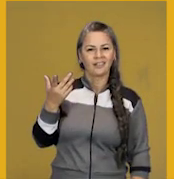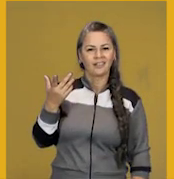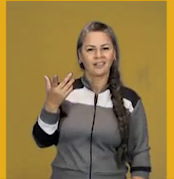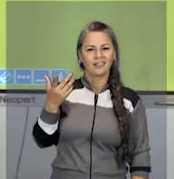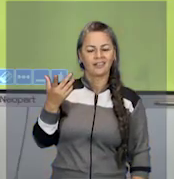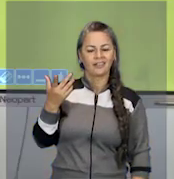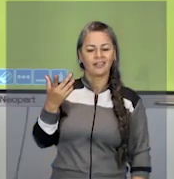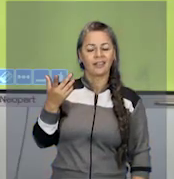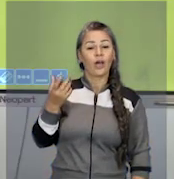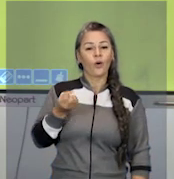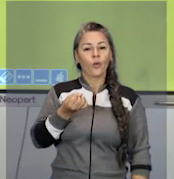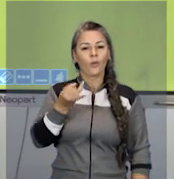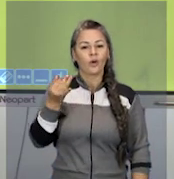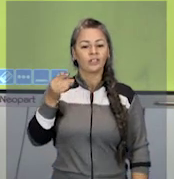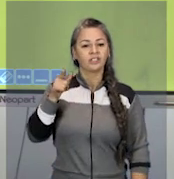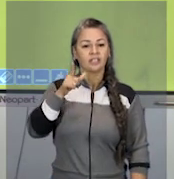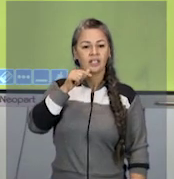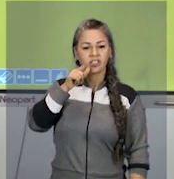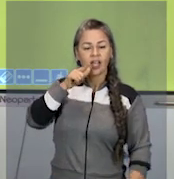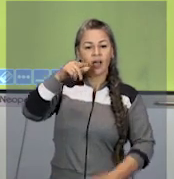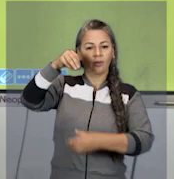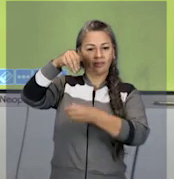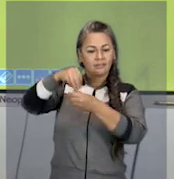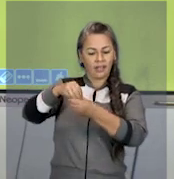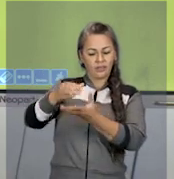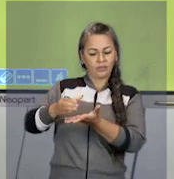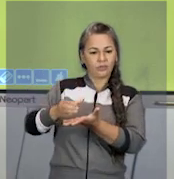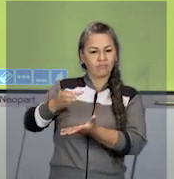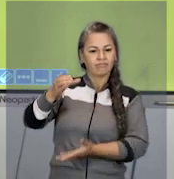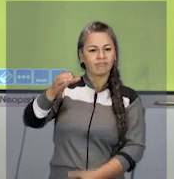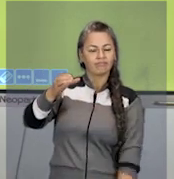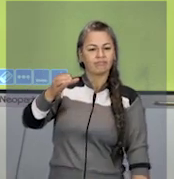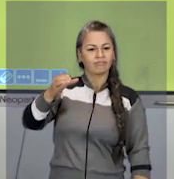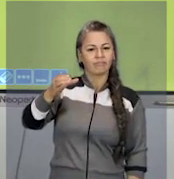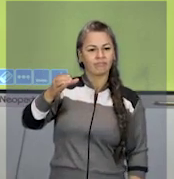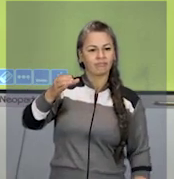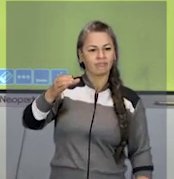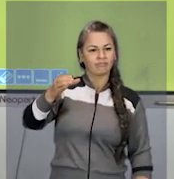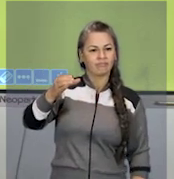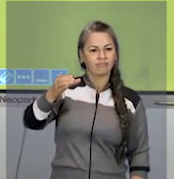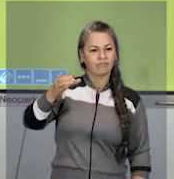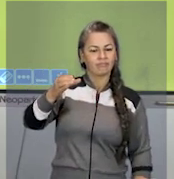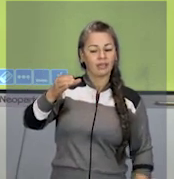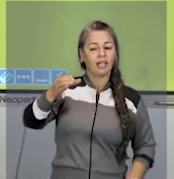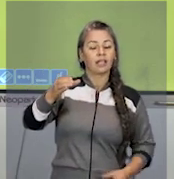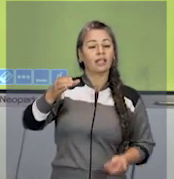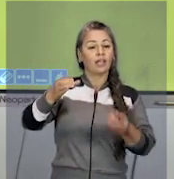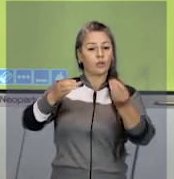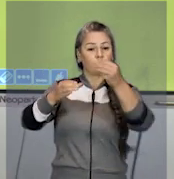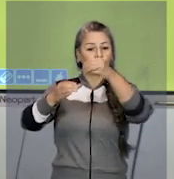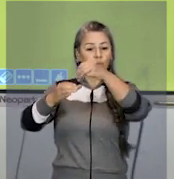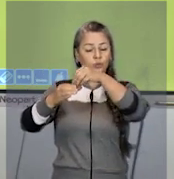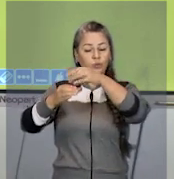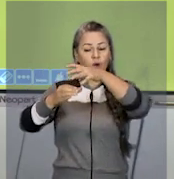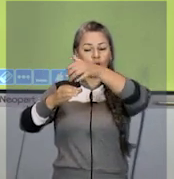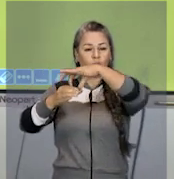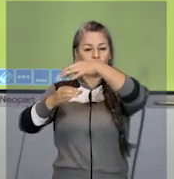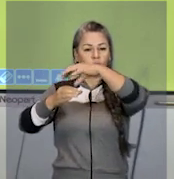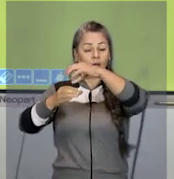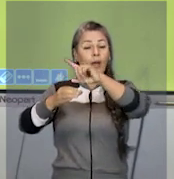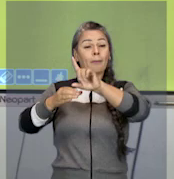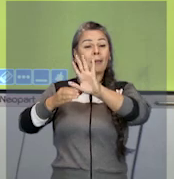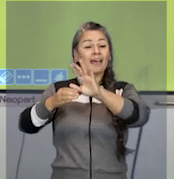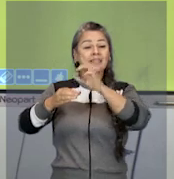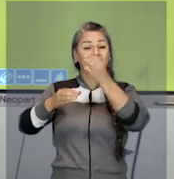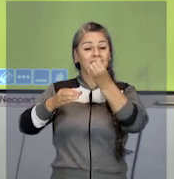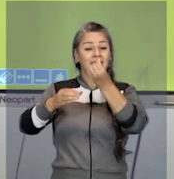É a quantidade de líquido que tem ali. A garrafa é fechada. 6 horas depois, abre-se